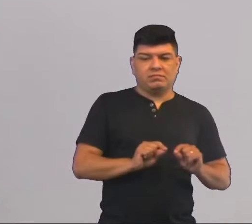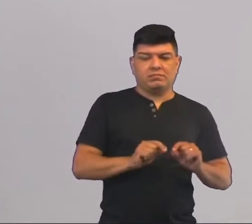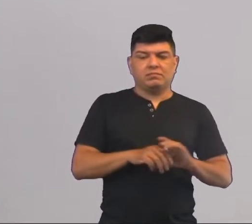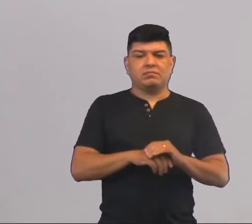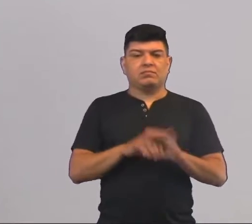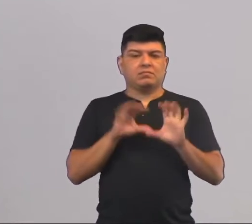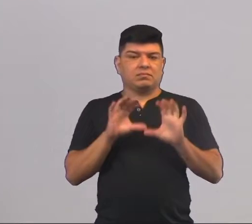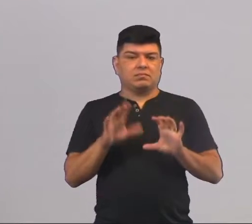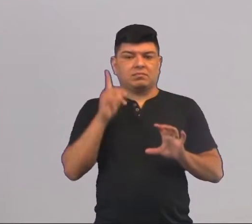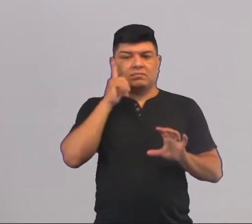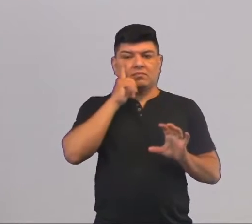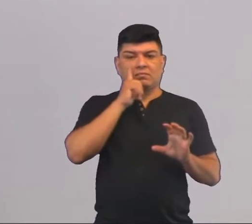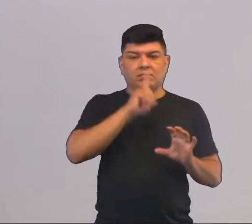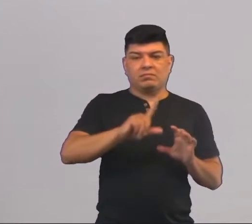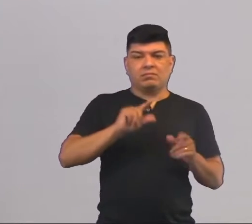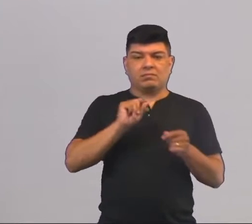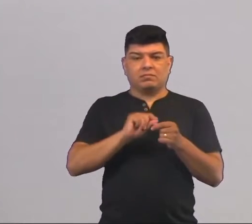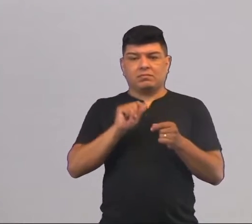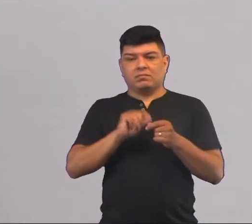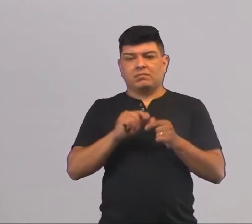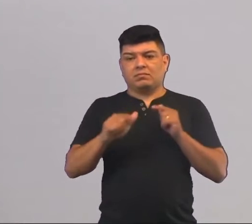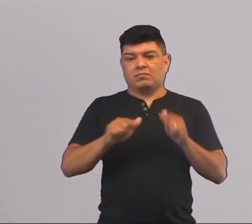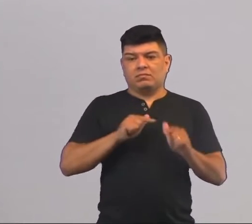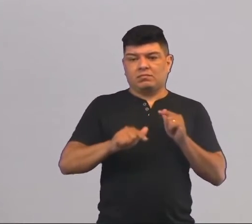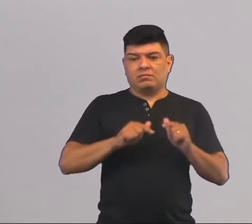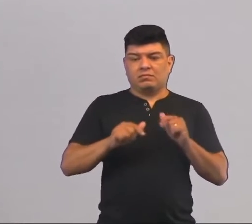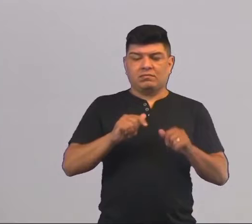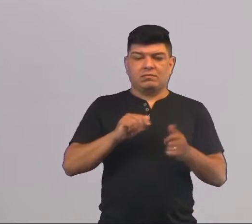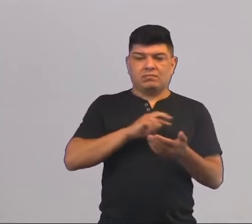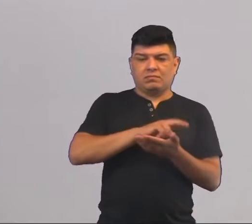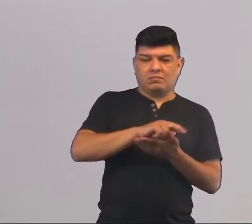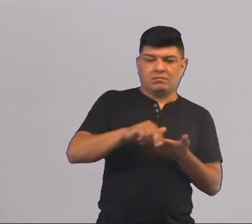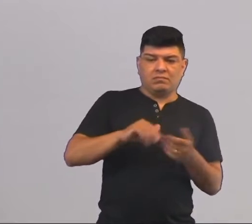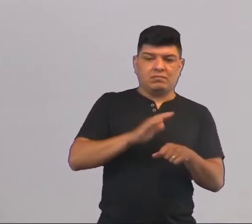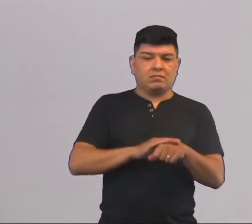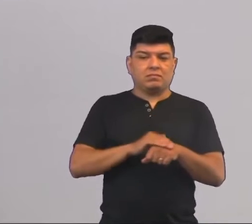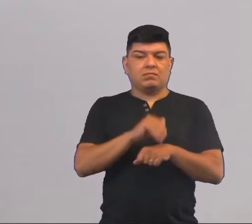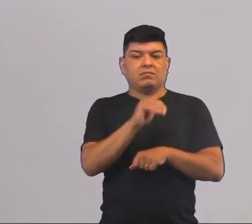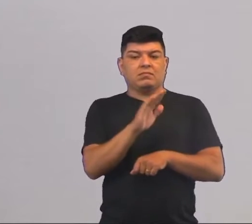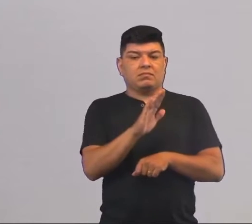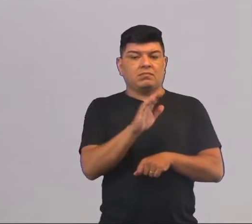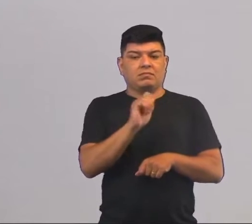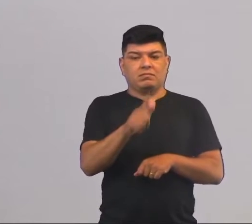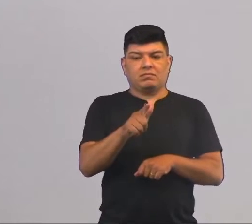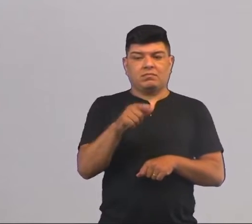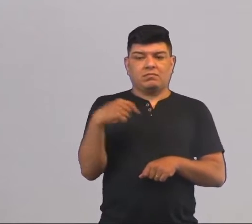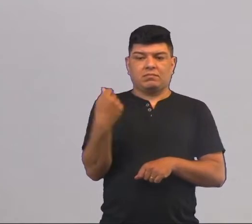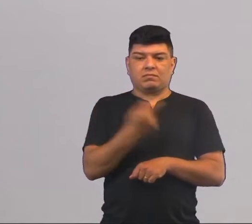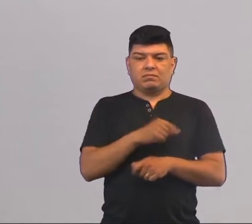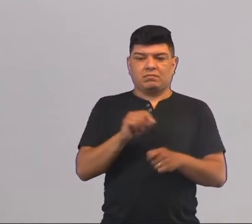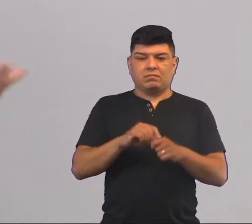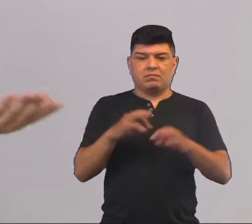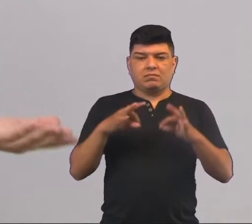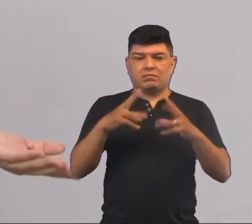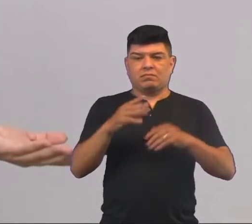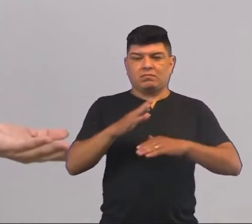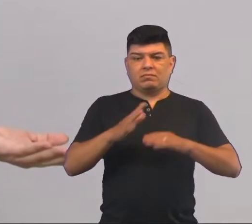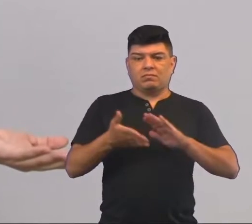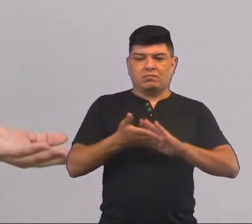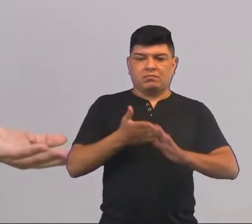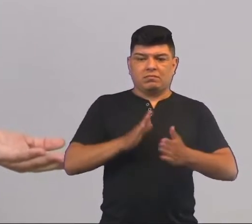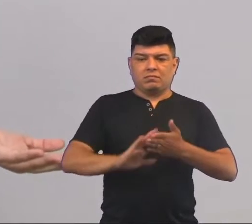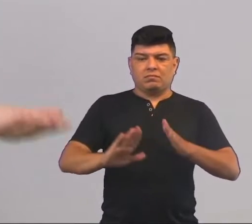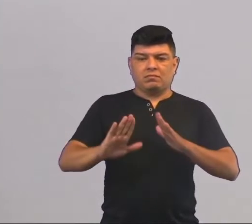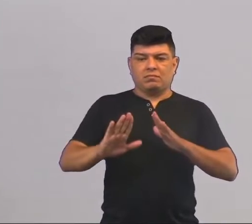e assim a gente consiga realizar aquela tarefa mais vezes é mais vezes do que se a gente fosse fazer tudo